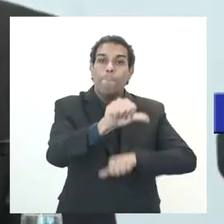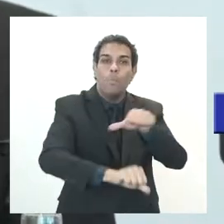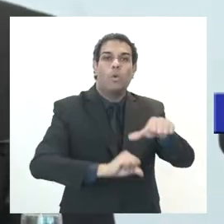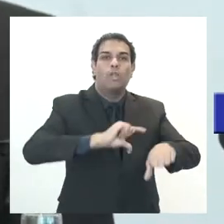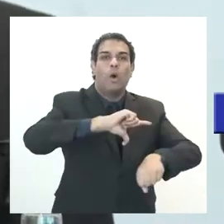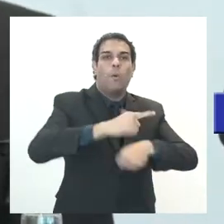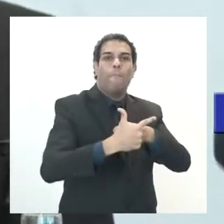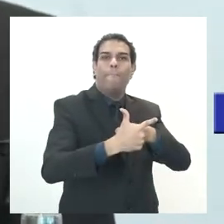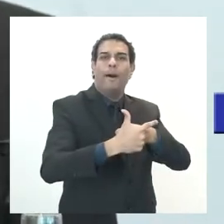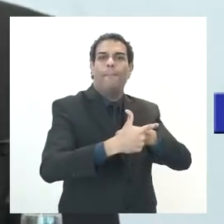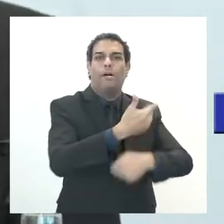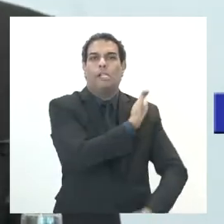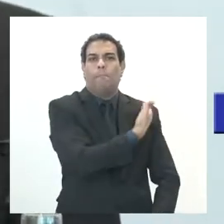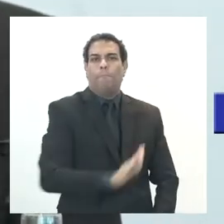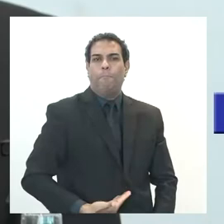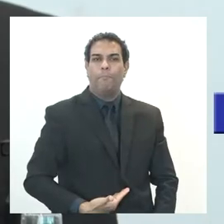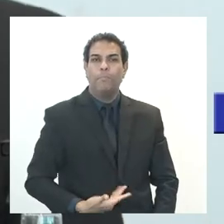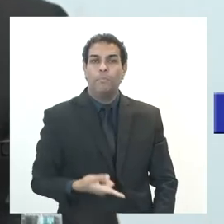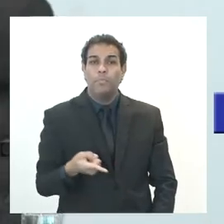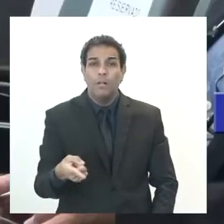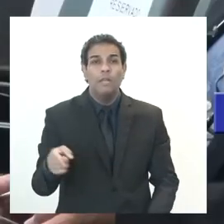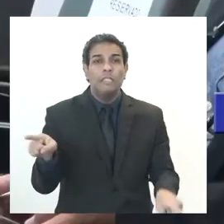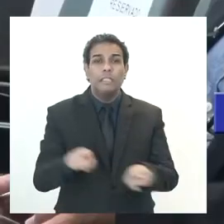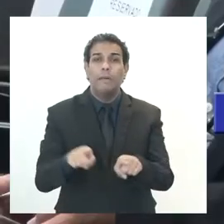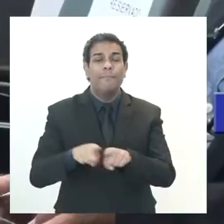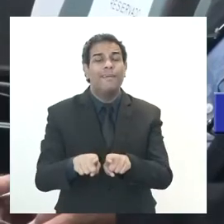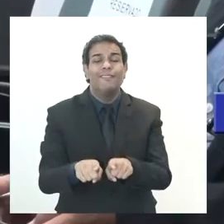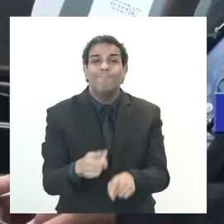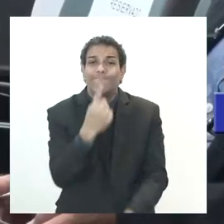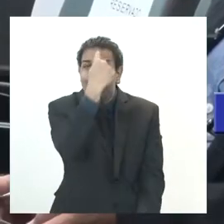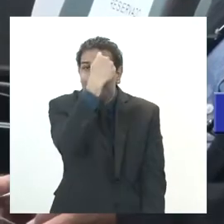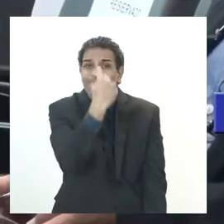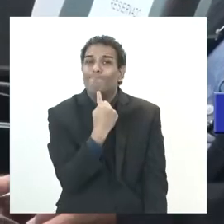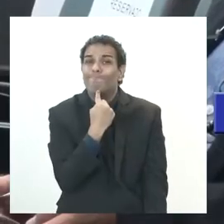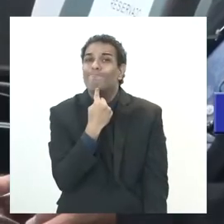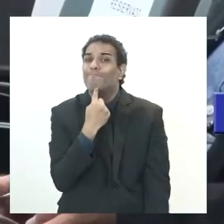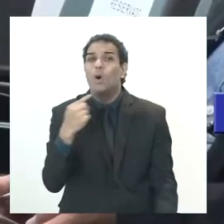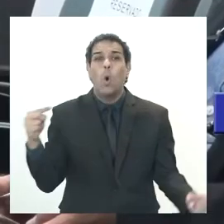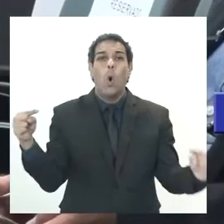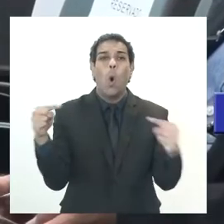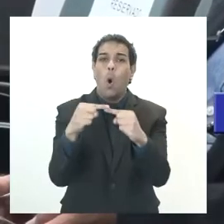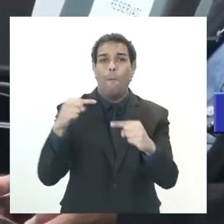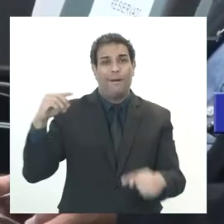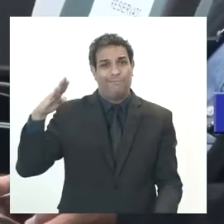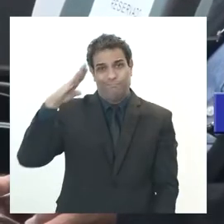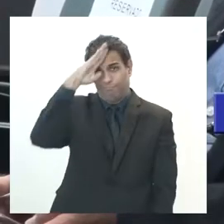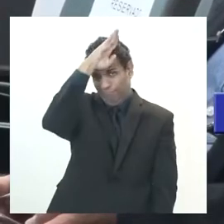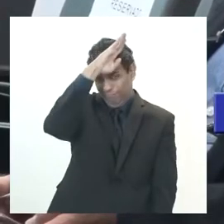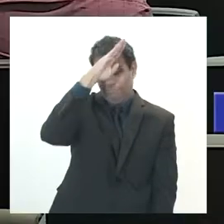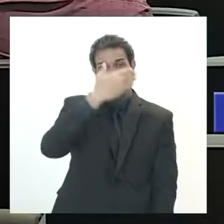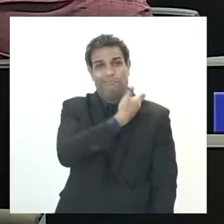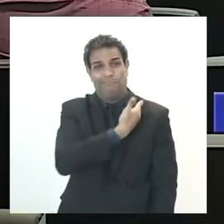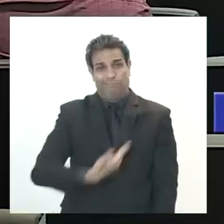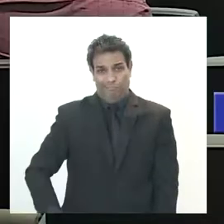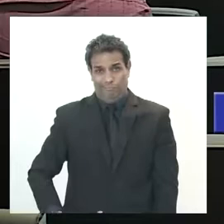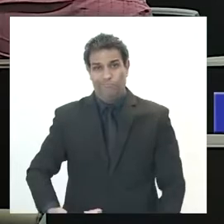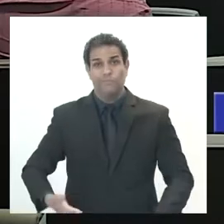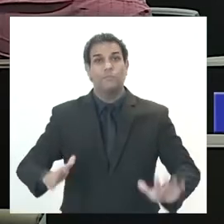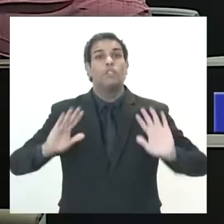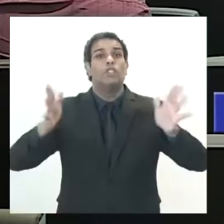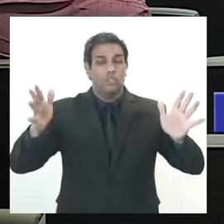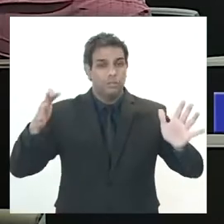nada e essa é a índole do governo bolsonaro a índole essa Queres que se refletiu